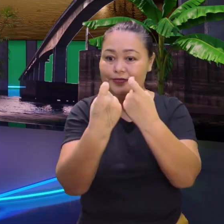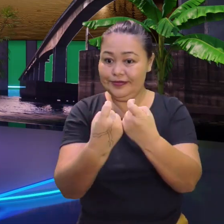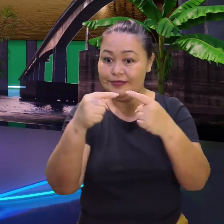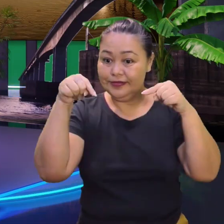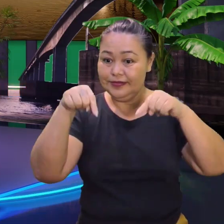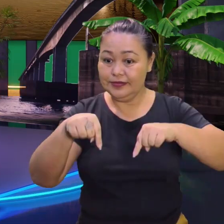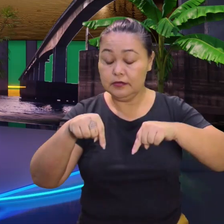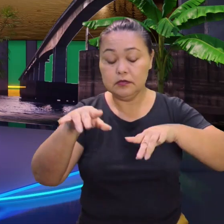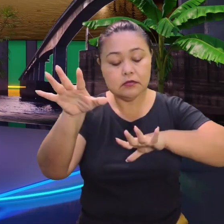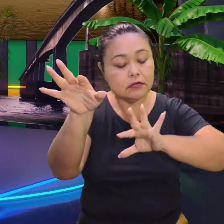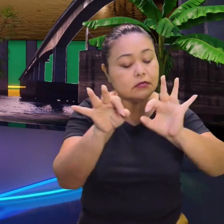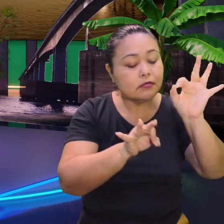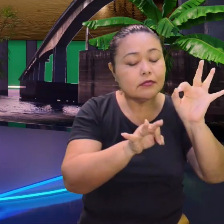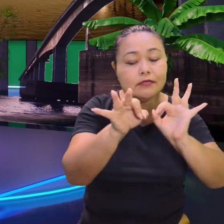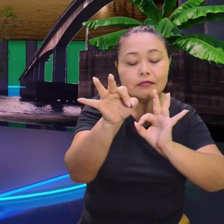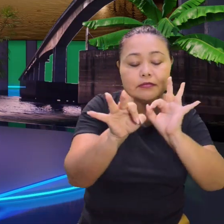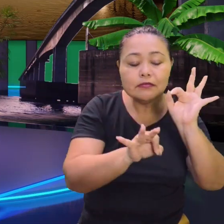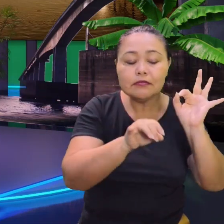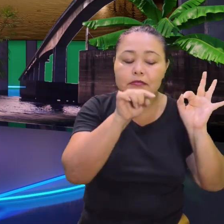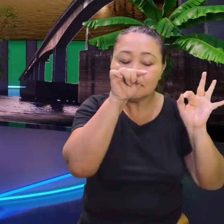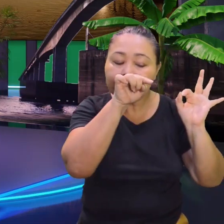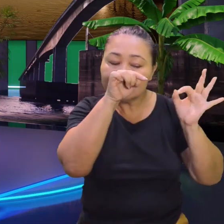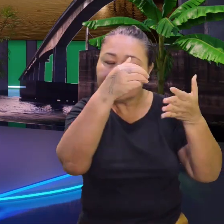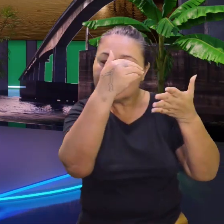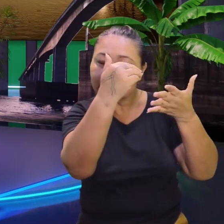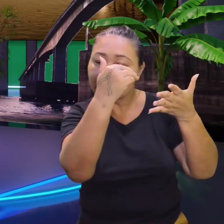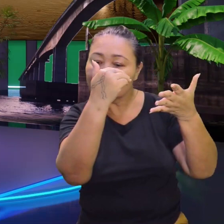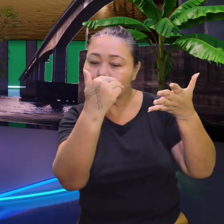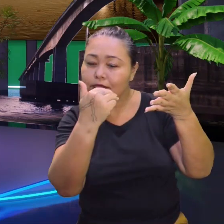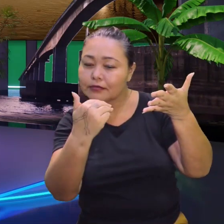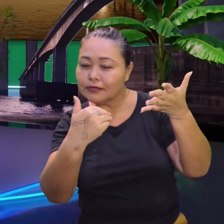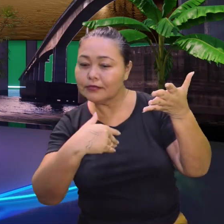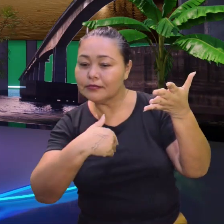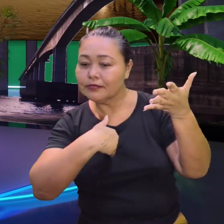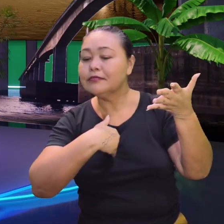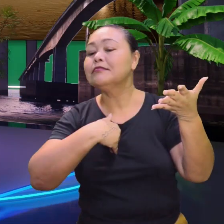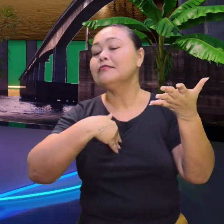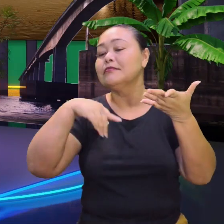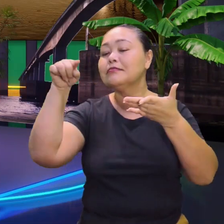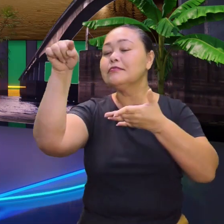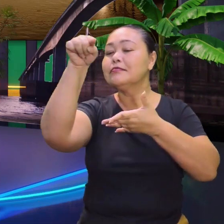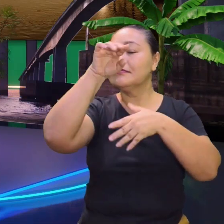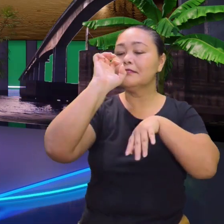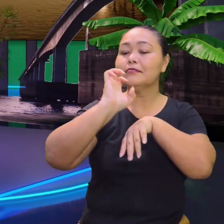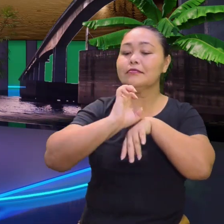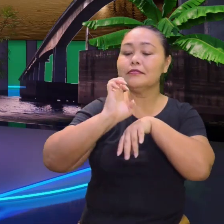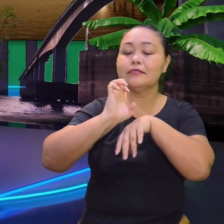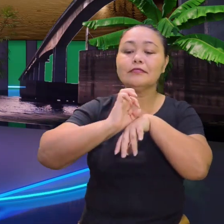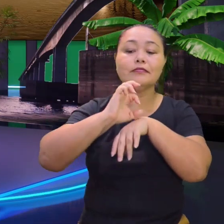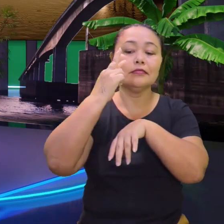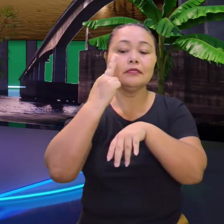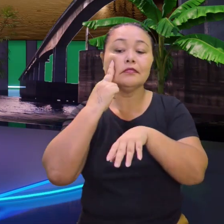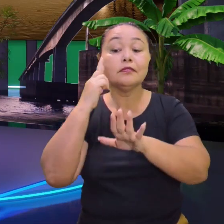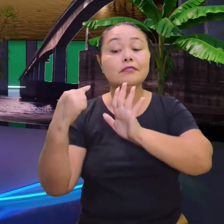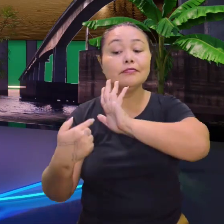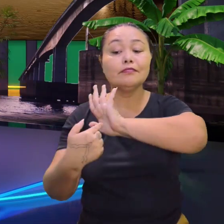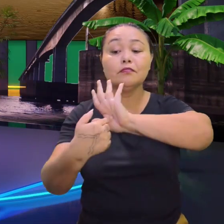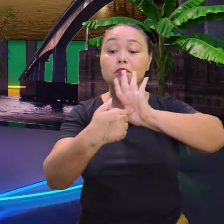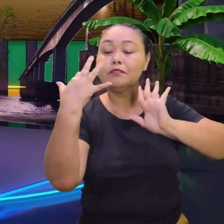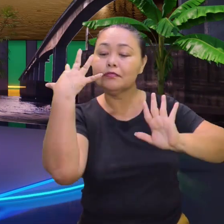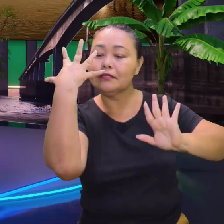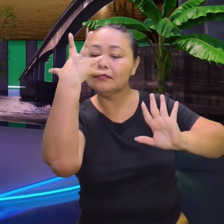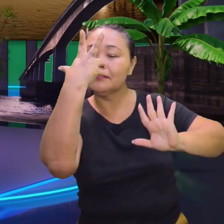porque a gente preparou alguns pontos do estado de Rondônia que vão representar algumas belezas